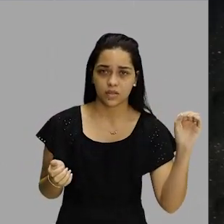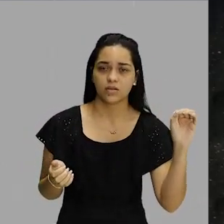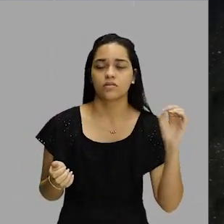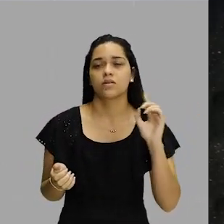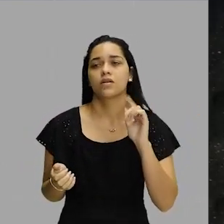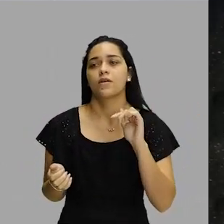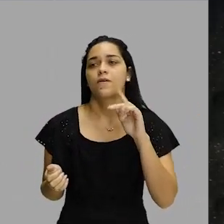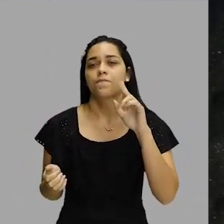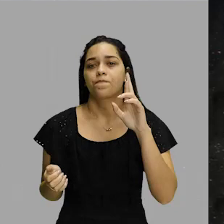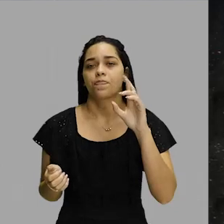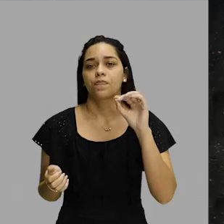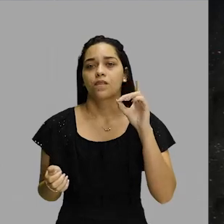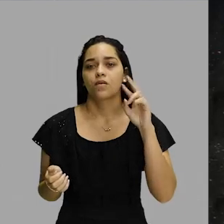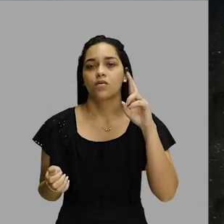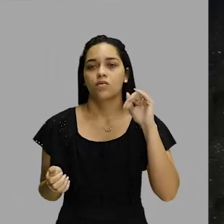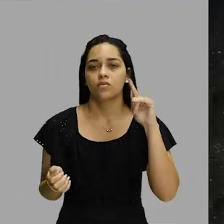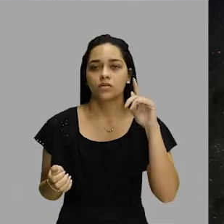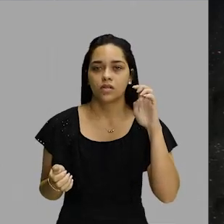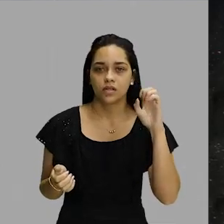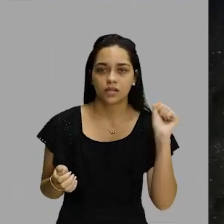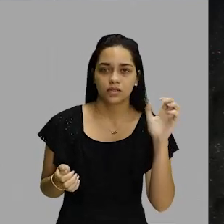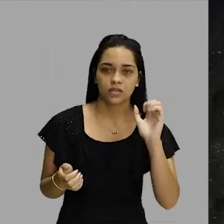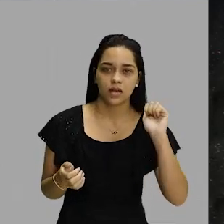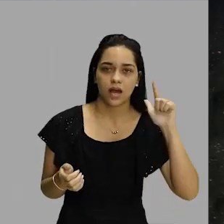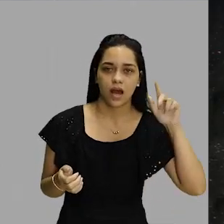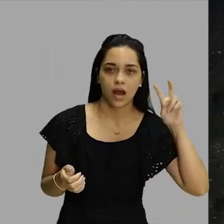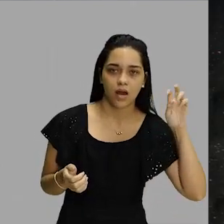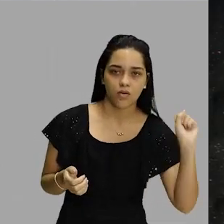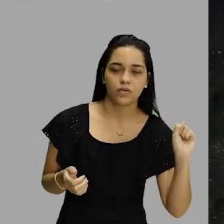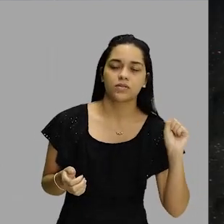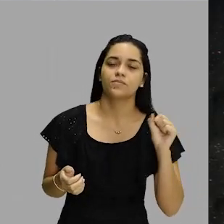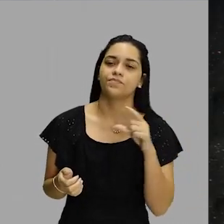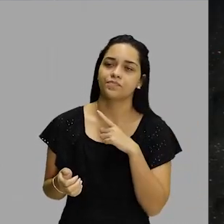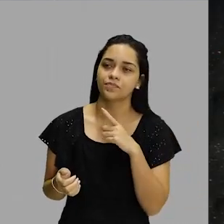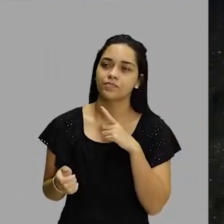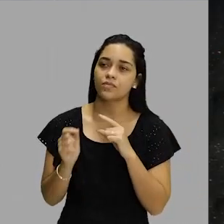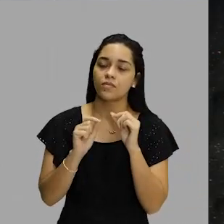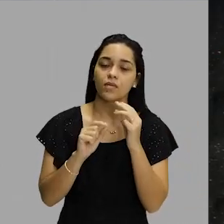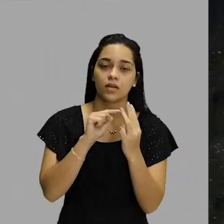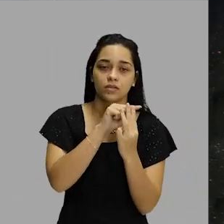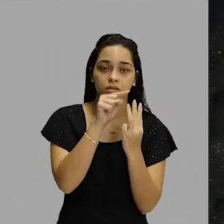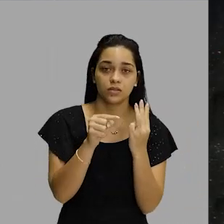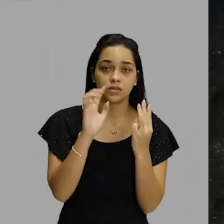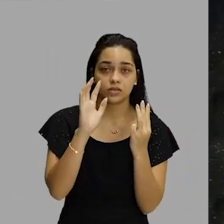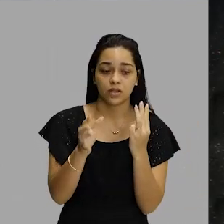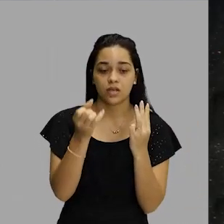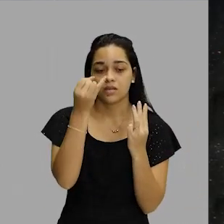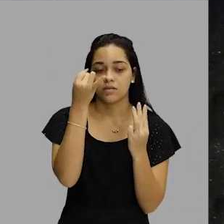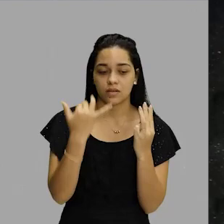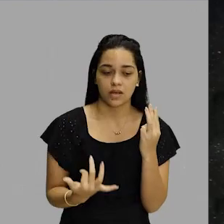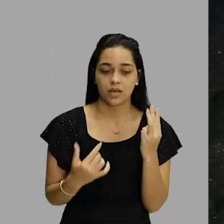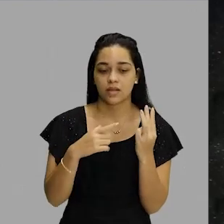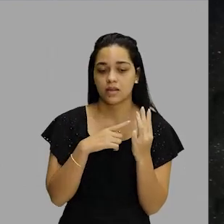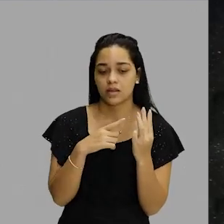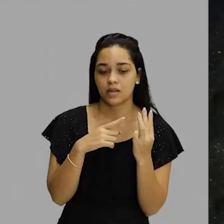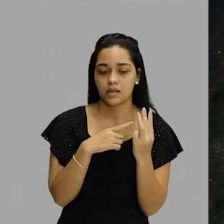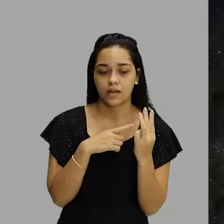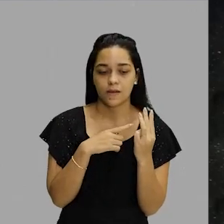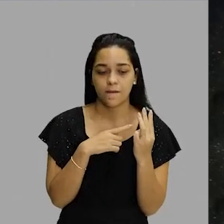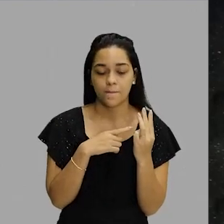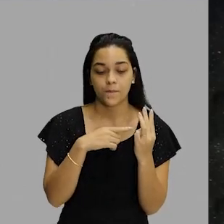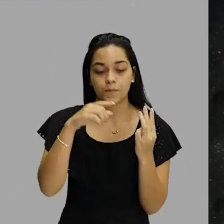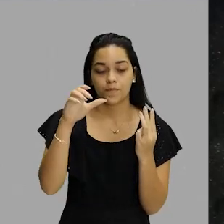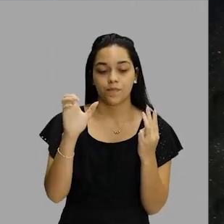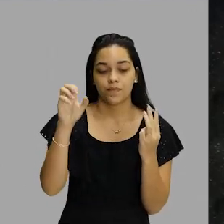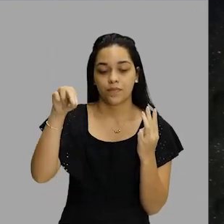que é Rodrigues Alves. Então, nós temos aqui, além dessas três que eu já falei para vocês, surto, epidemia e